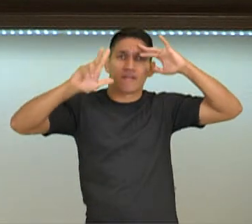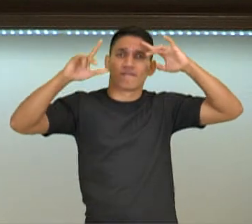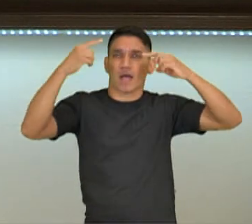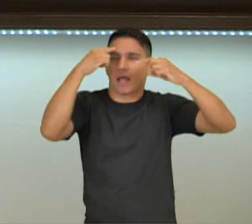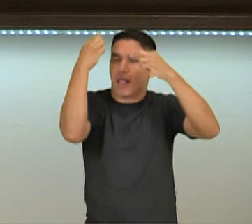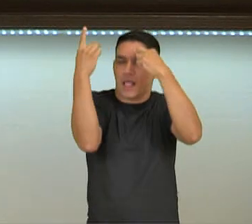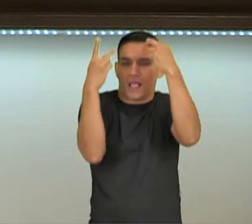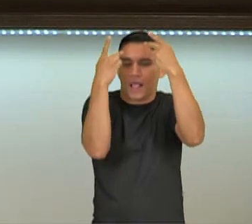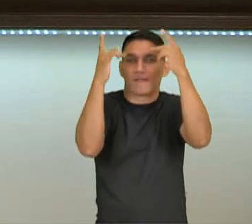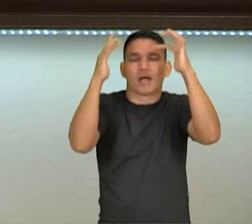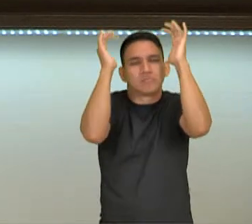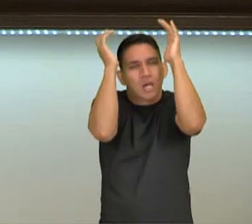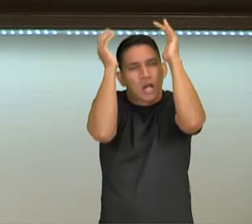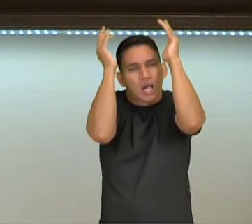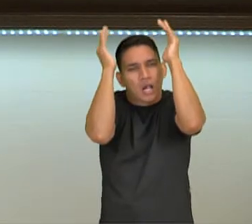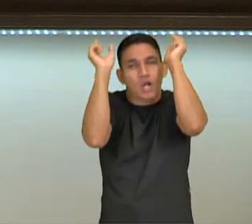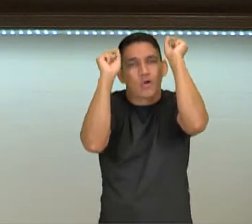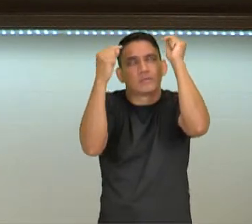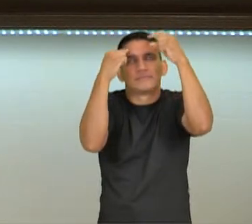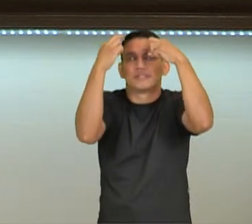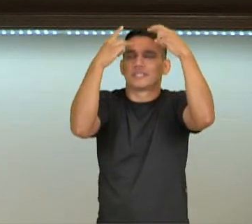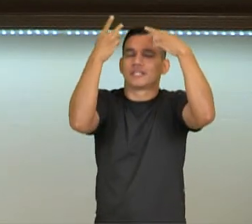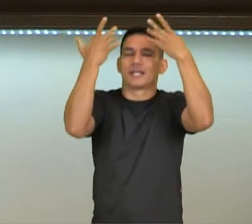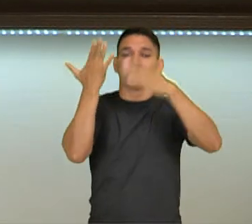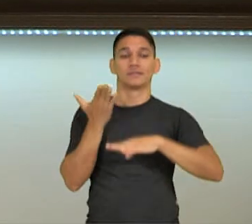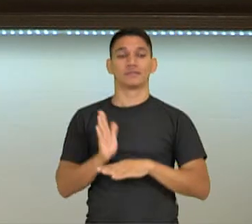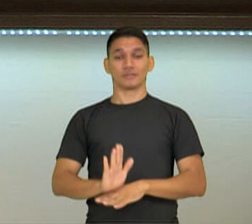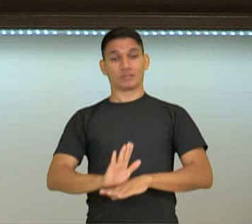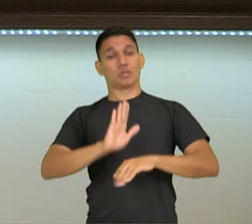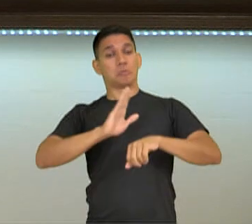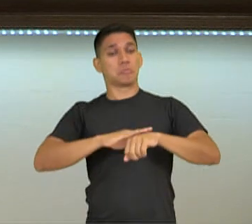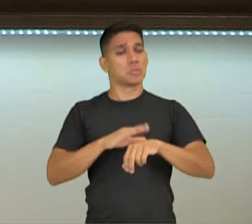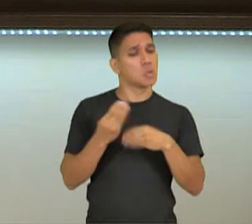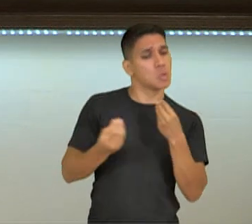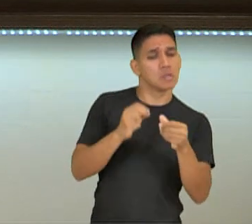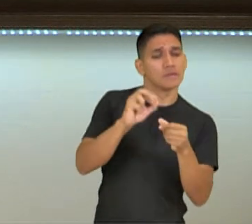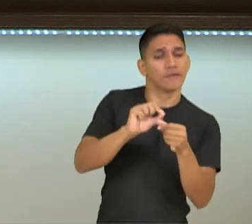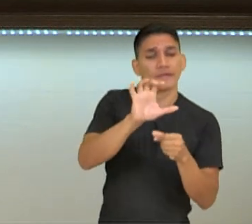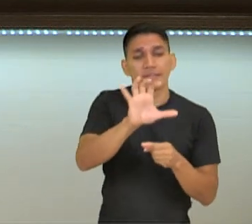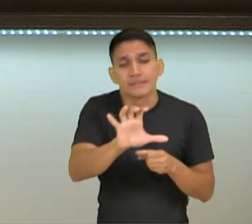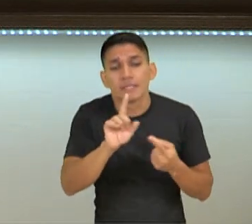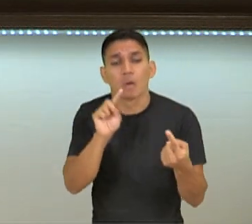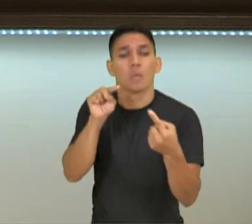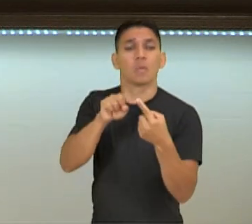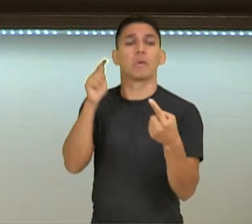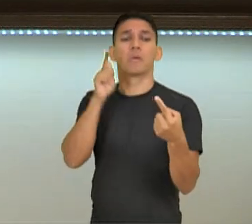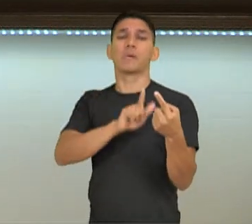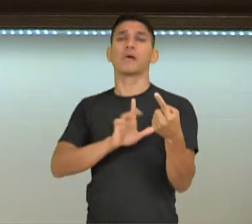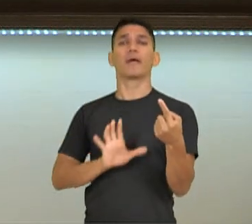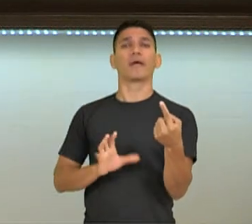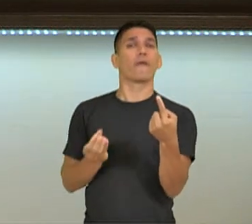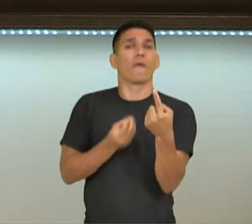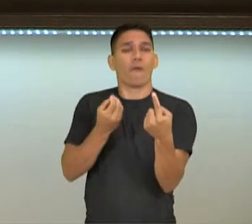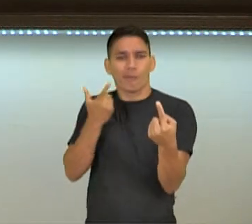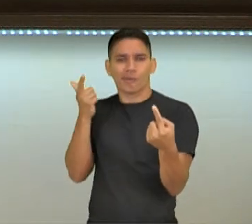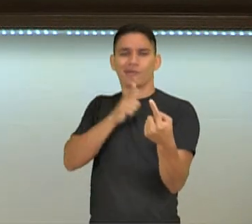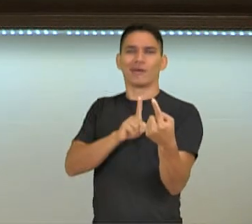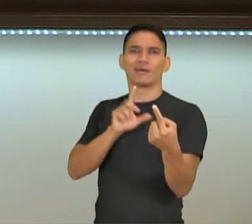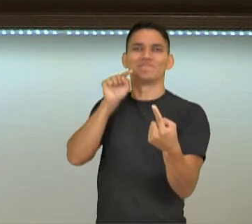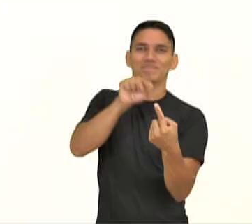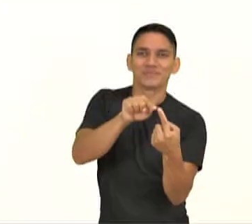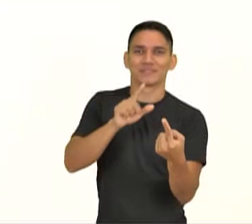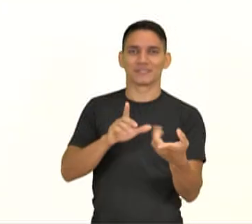você vai pensar numa forma de fazer determinado objetivo e como que eu vou chegar nele, tá?